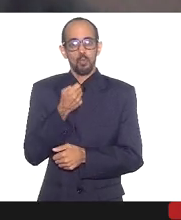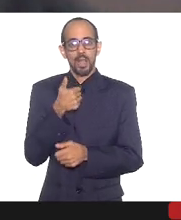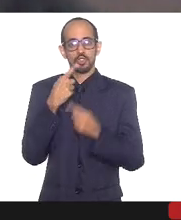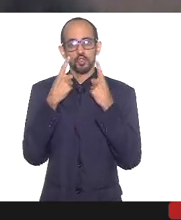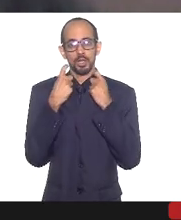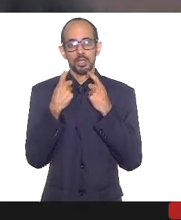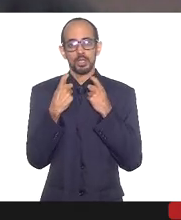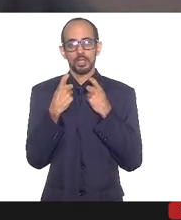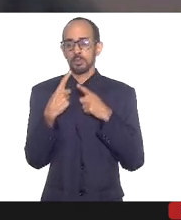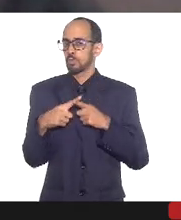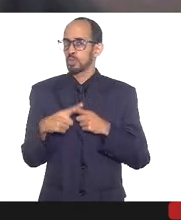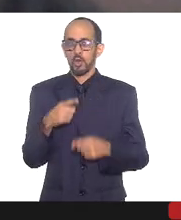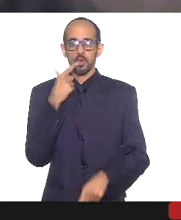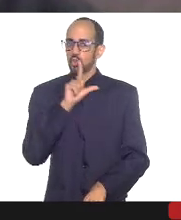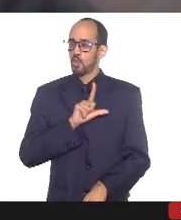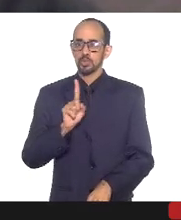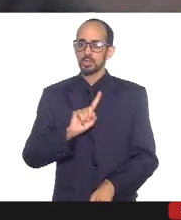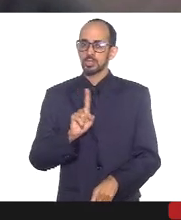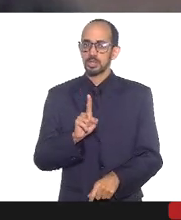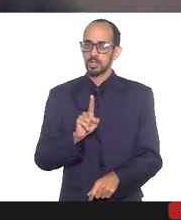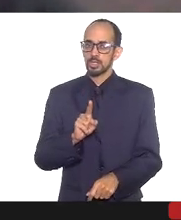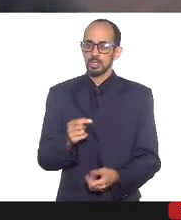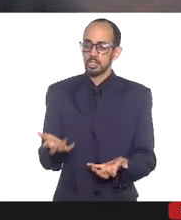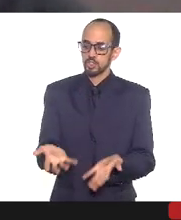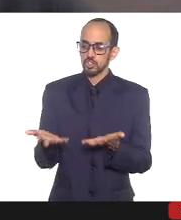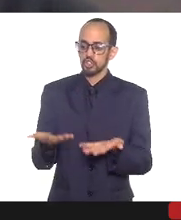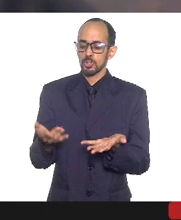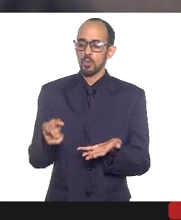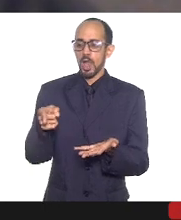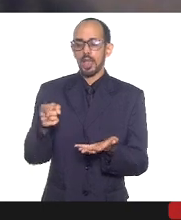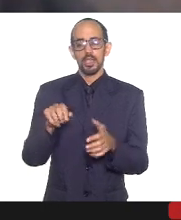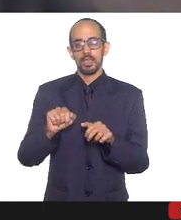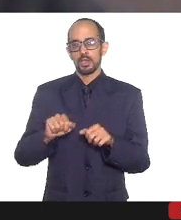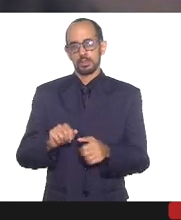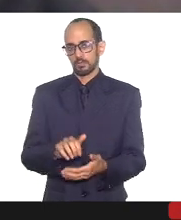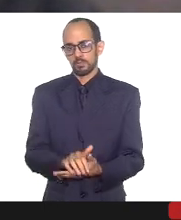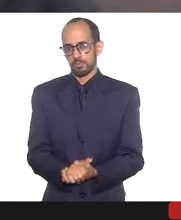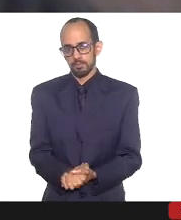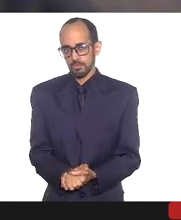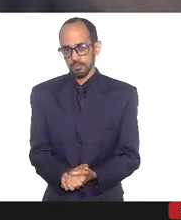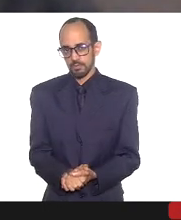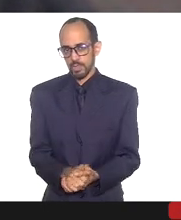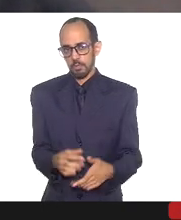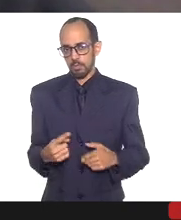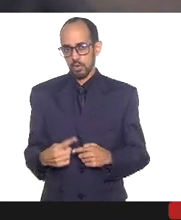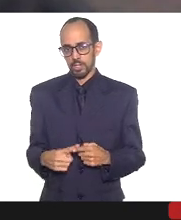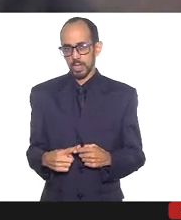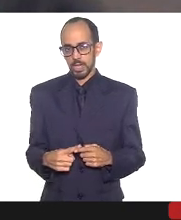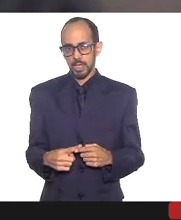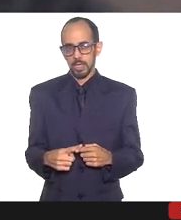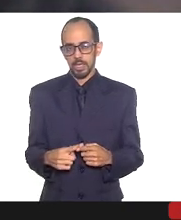dizer de conseguir estimular ele a isso. Porque, de fato, a tendência verificada é que, a médio prazo, talvez 10